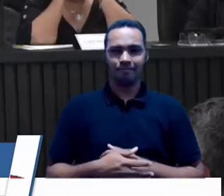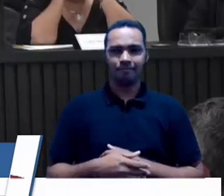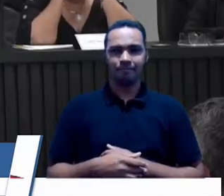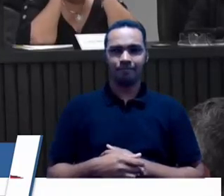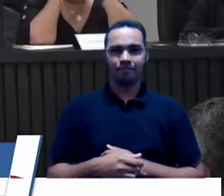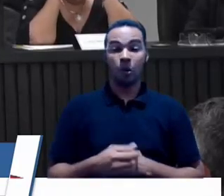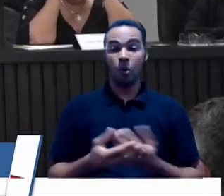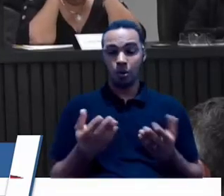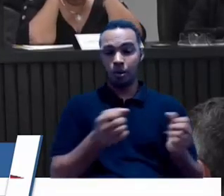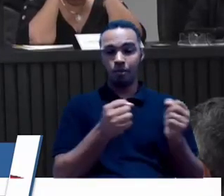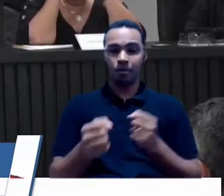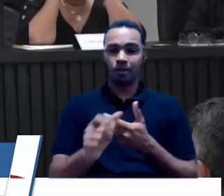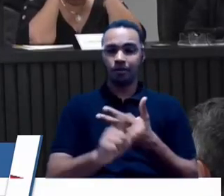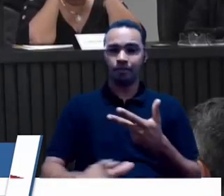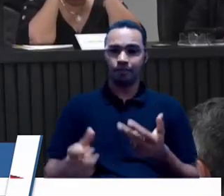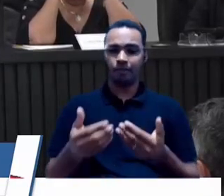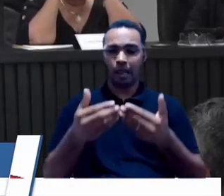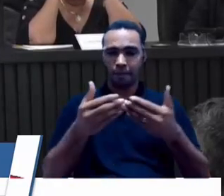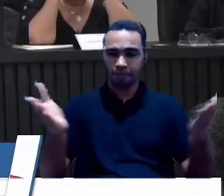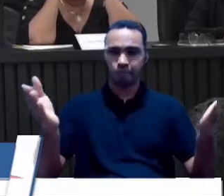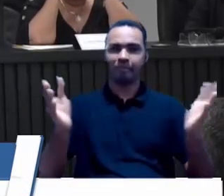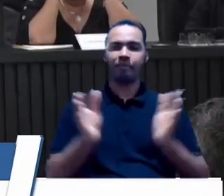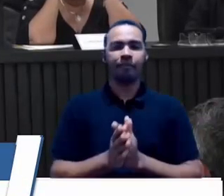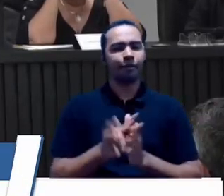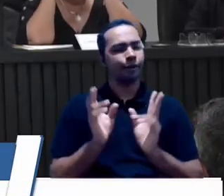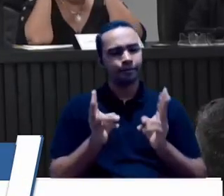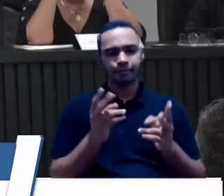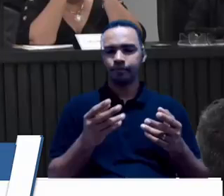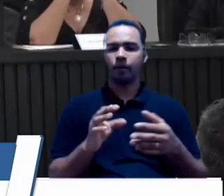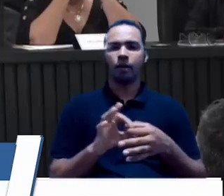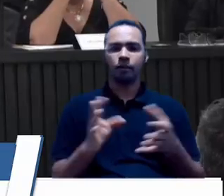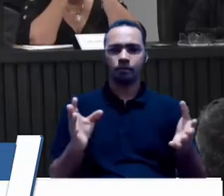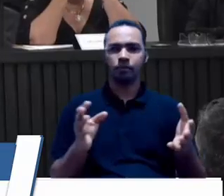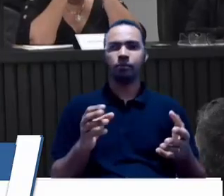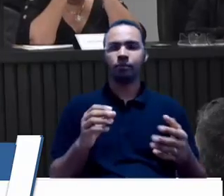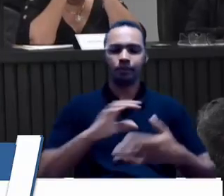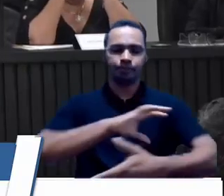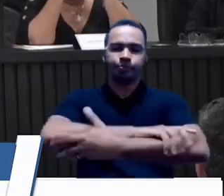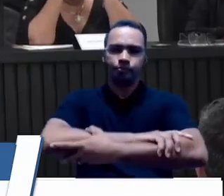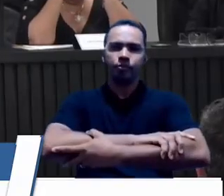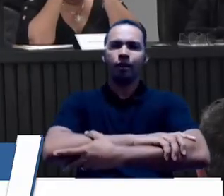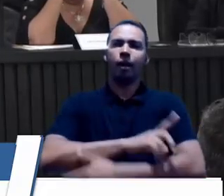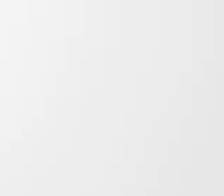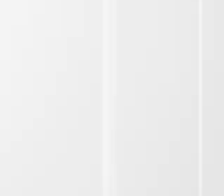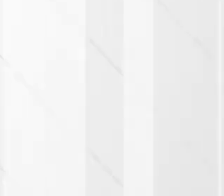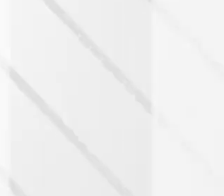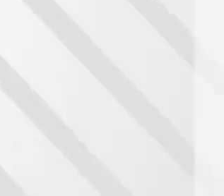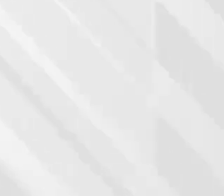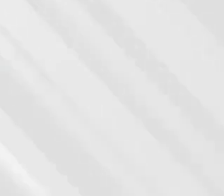também, a casa está aberta a todo instante. Essa parceria é de fundamental importância. Muito obrigado.